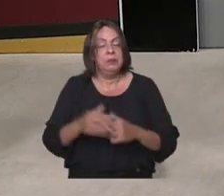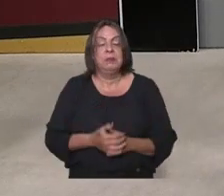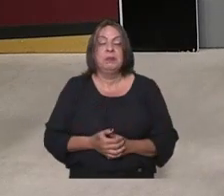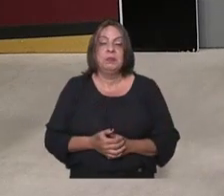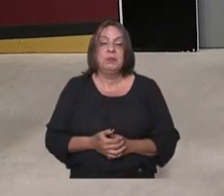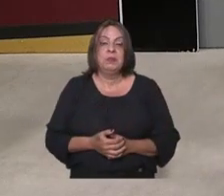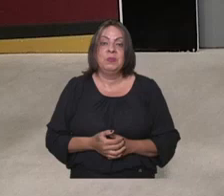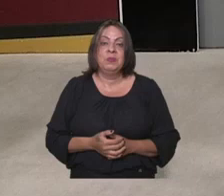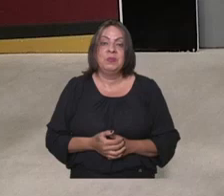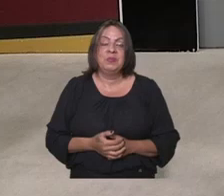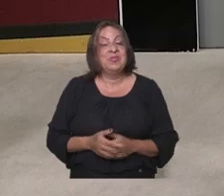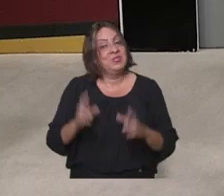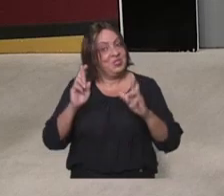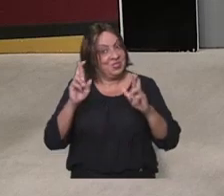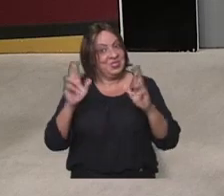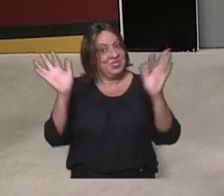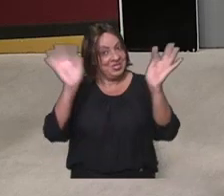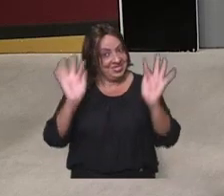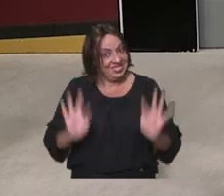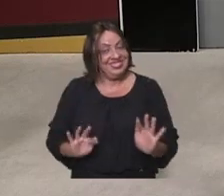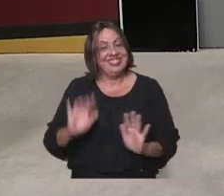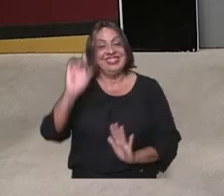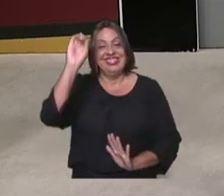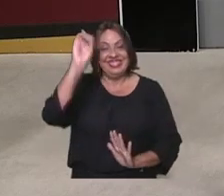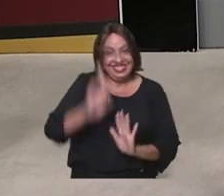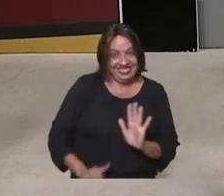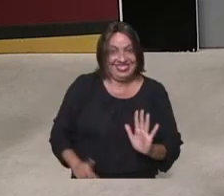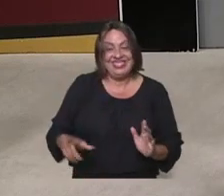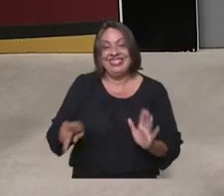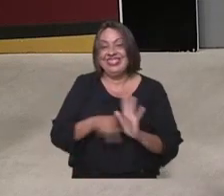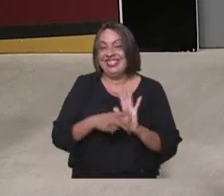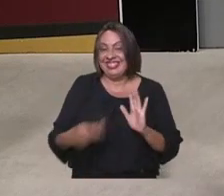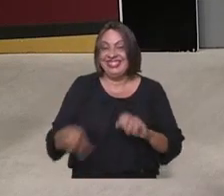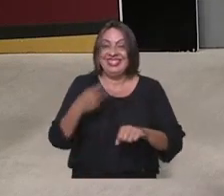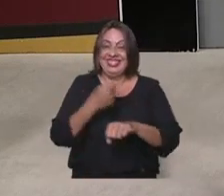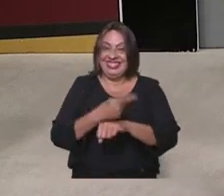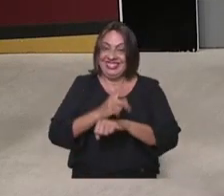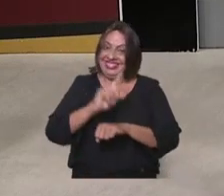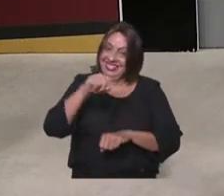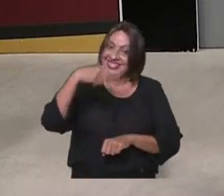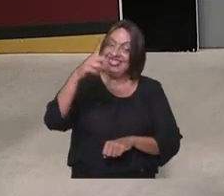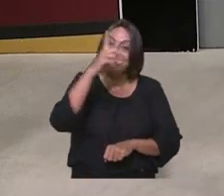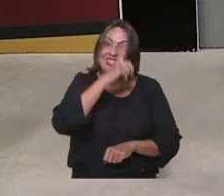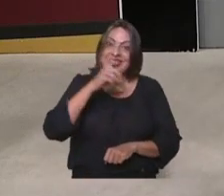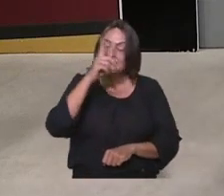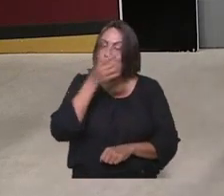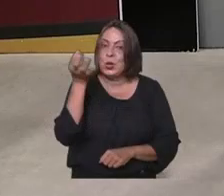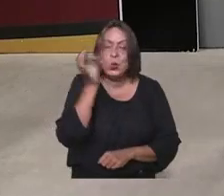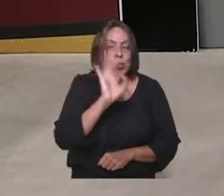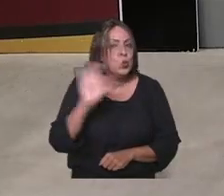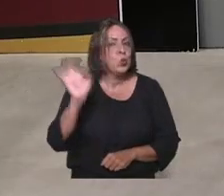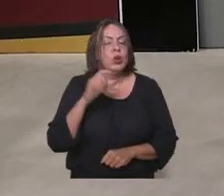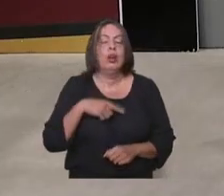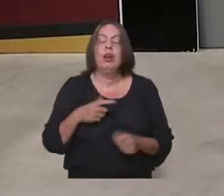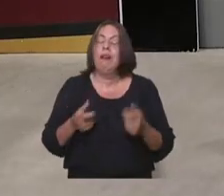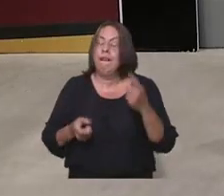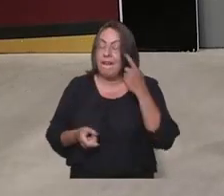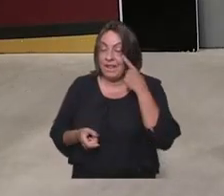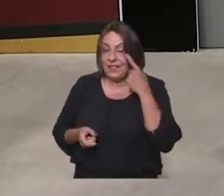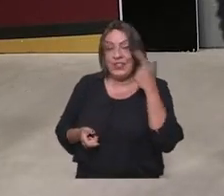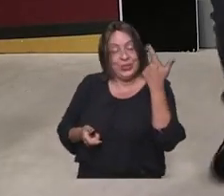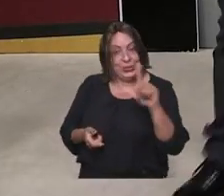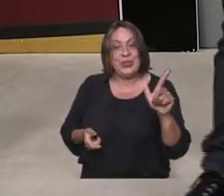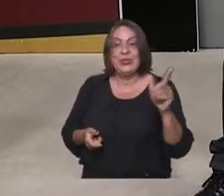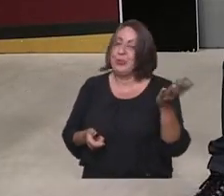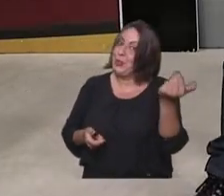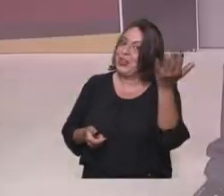Persiga essa felicidade com tudo que você tem direito, pois a premiação do próximo domingo tá incrível, Jaque. Ah, eu quero conferir de novo.